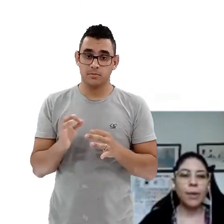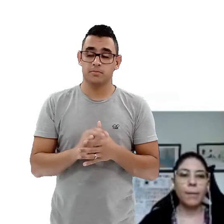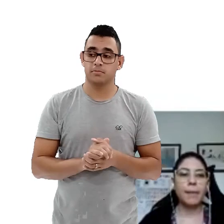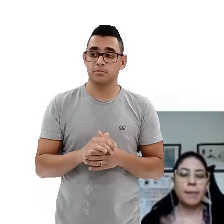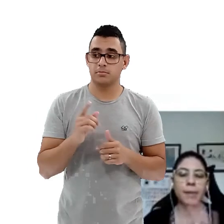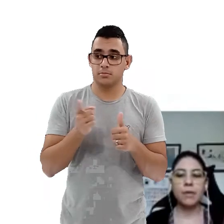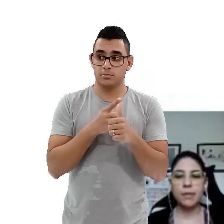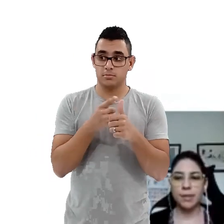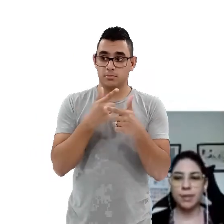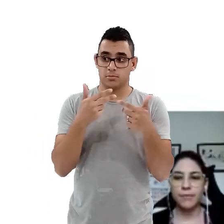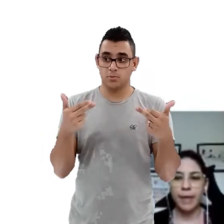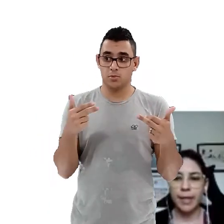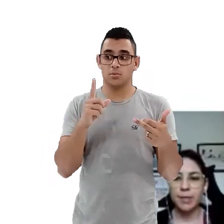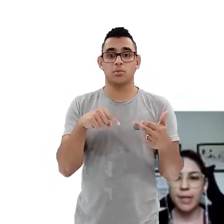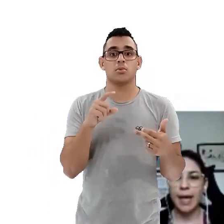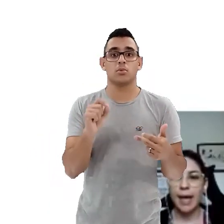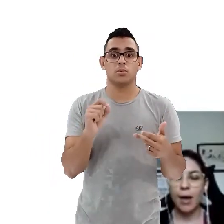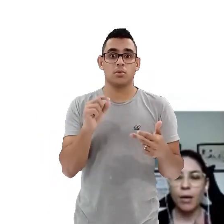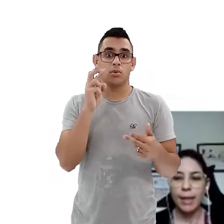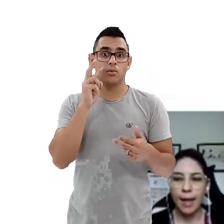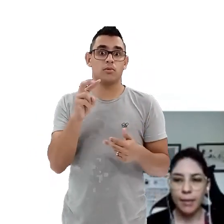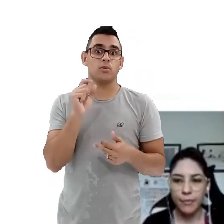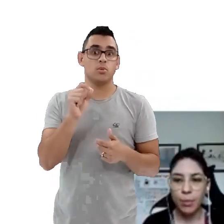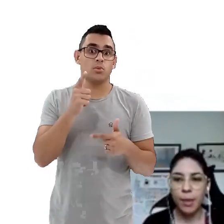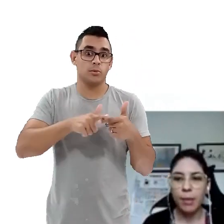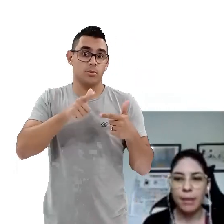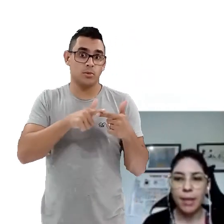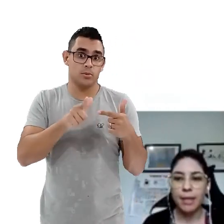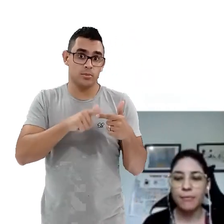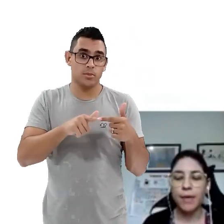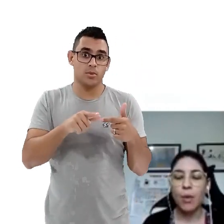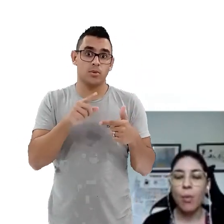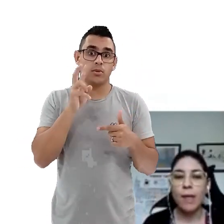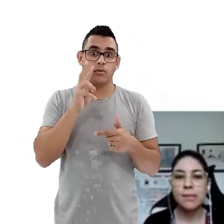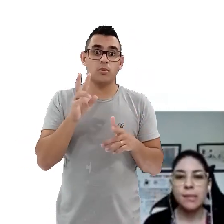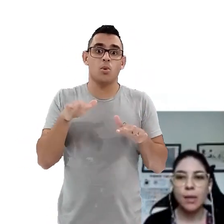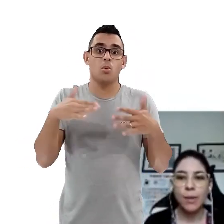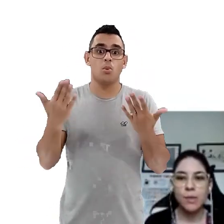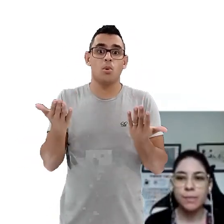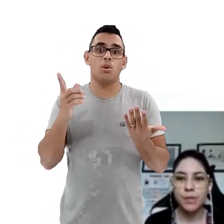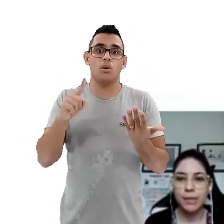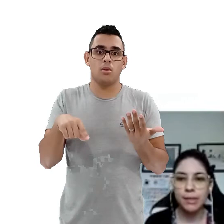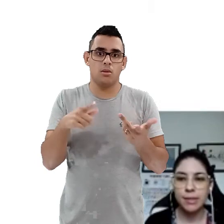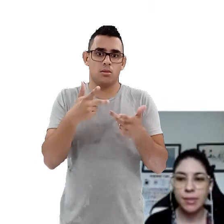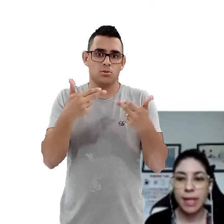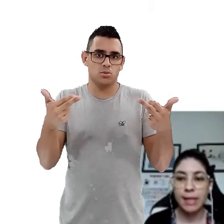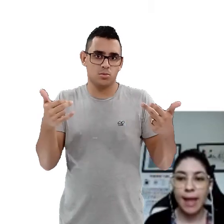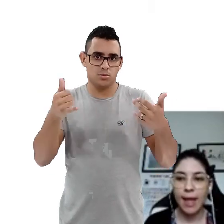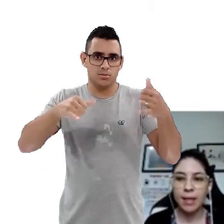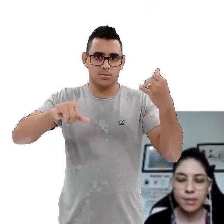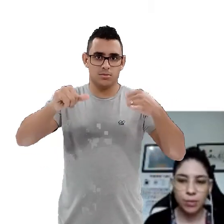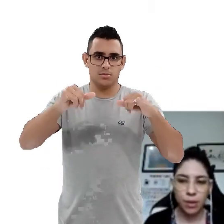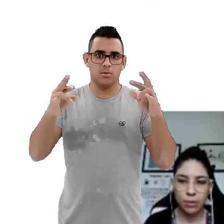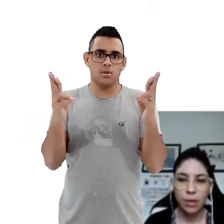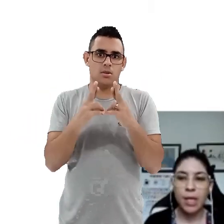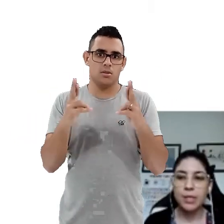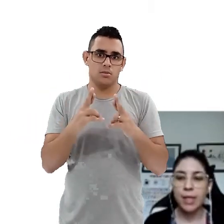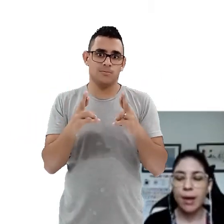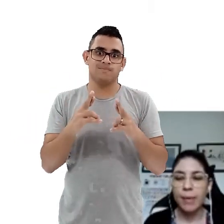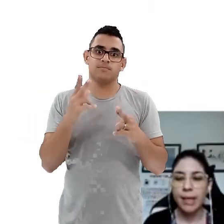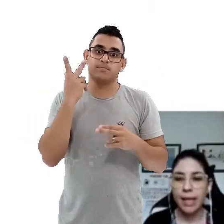Então, ó, a primeira coisa que a gente faz é olhar, ver o problema e ver quais são as substâncias que ele está